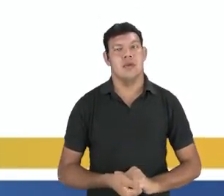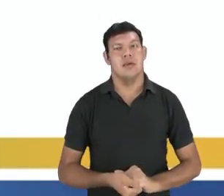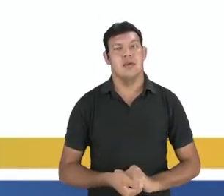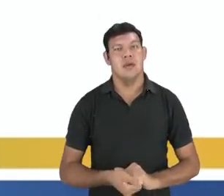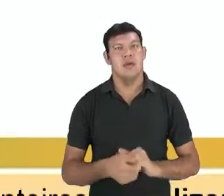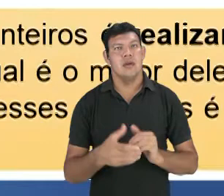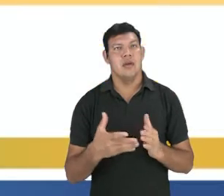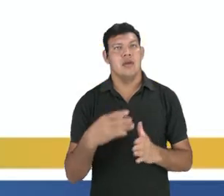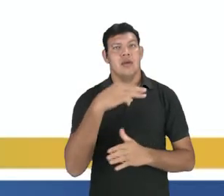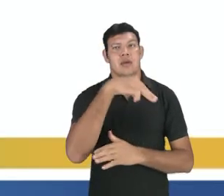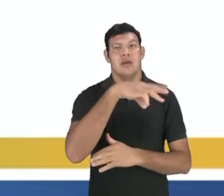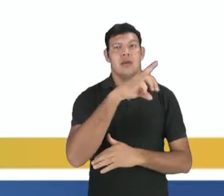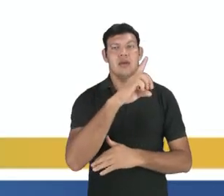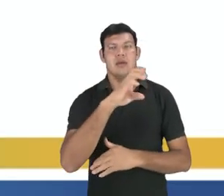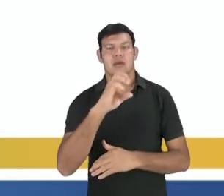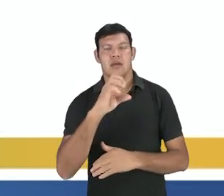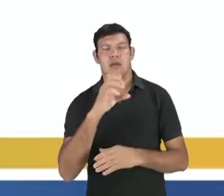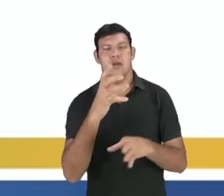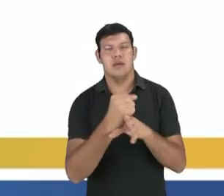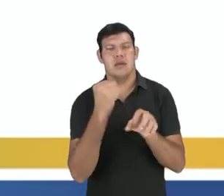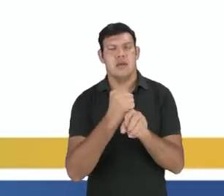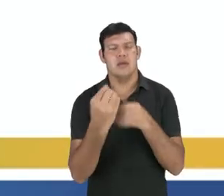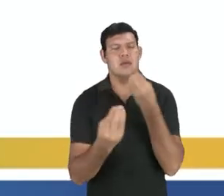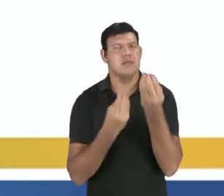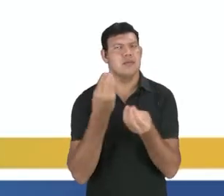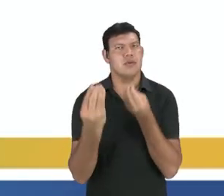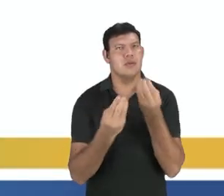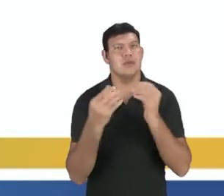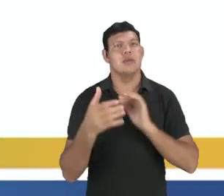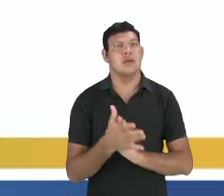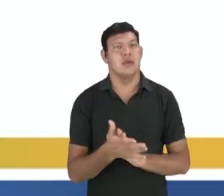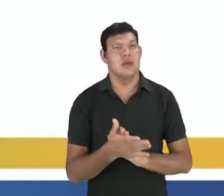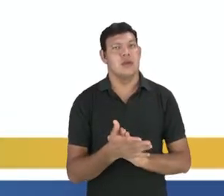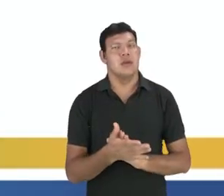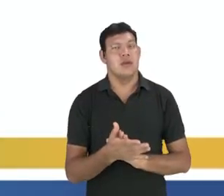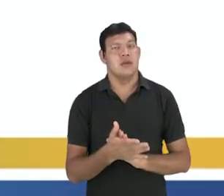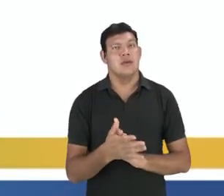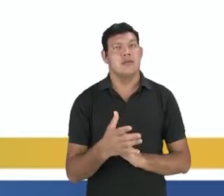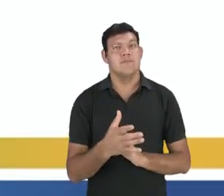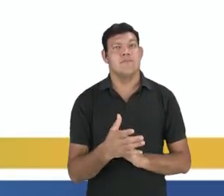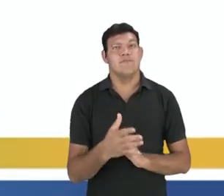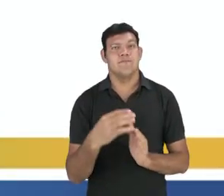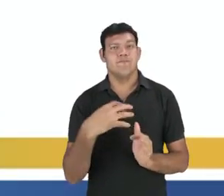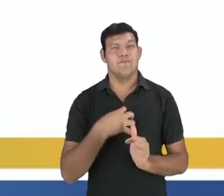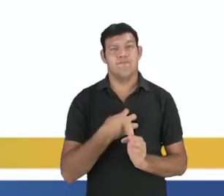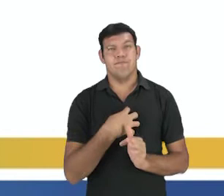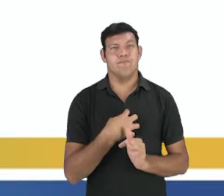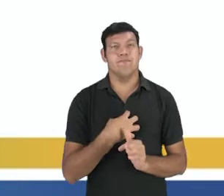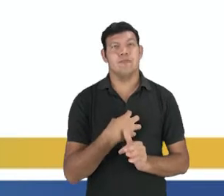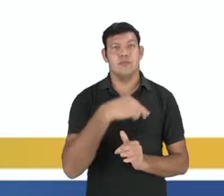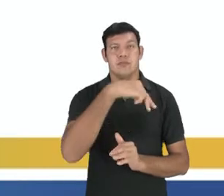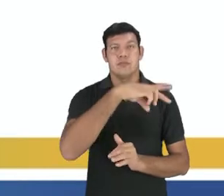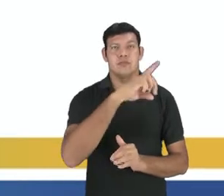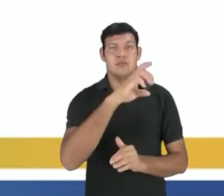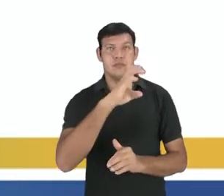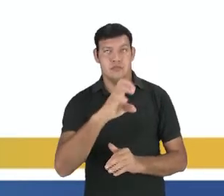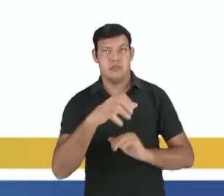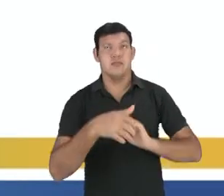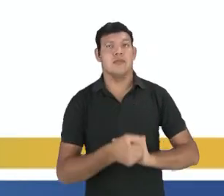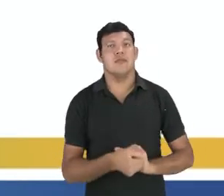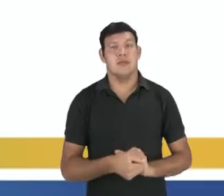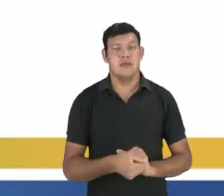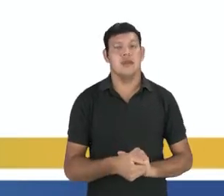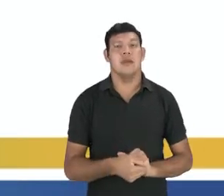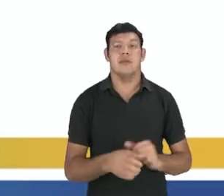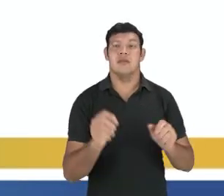Como se calcula o MDC? Então, uma das maneiras de calcular o MDC entre 2 ou mais números inteiros é realizar